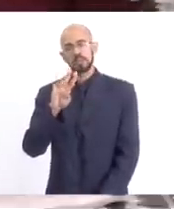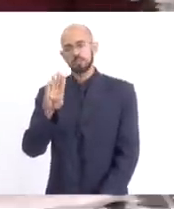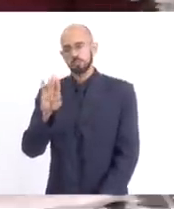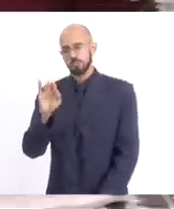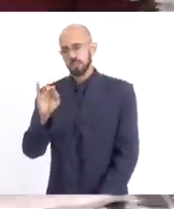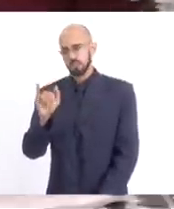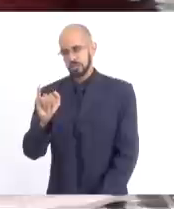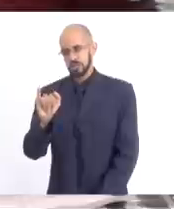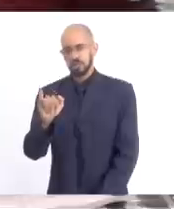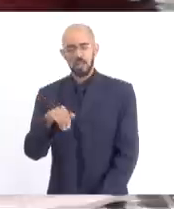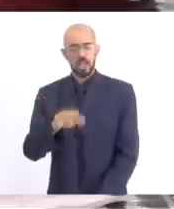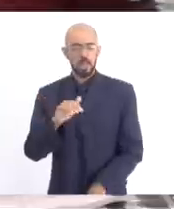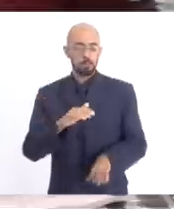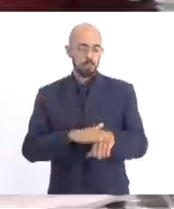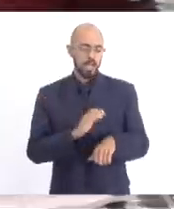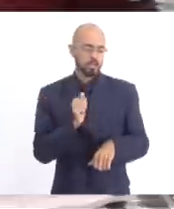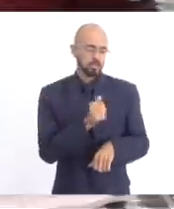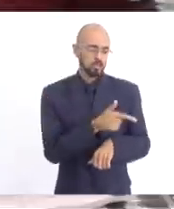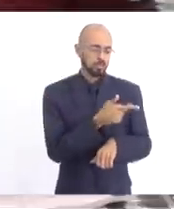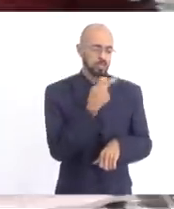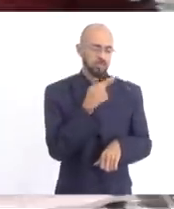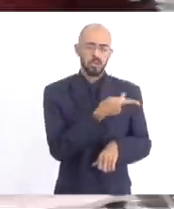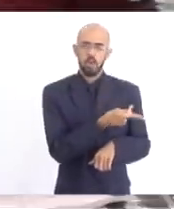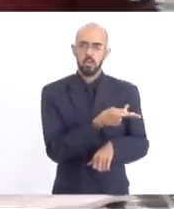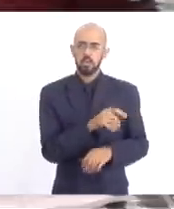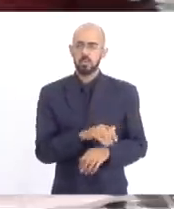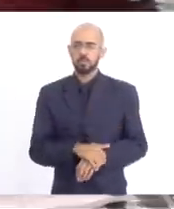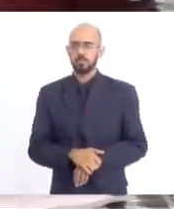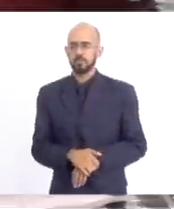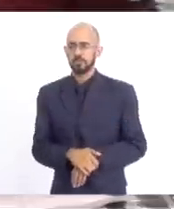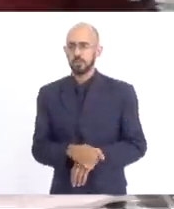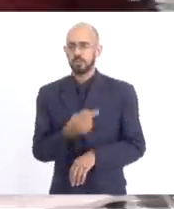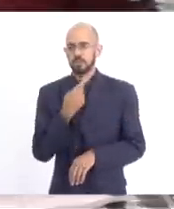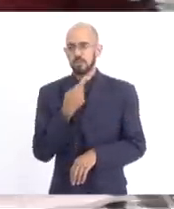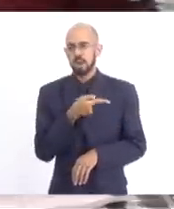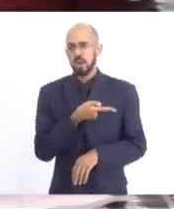maior do que Vossa Excelência colocou. Tá? Vossa Excelência falou...